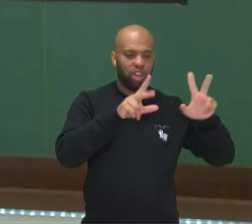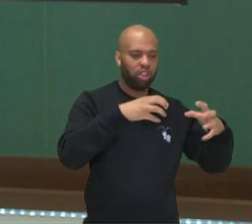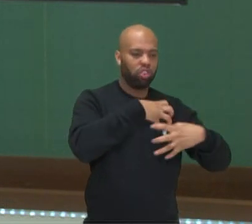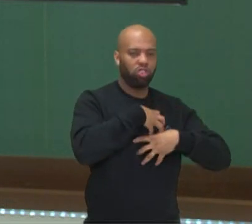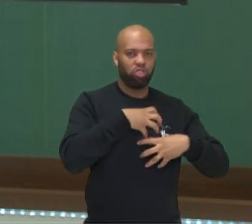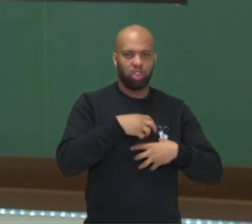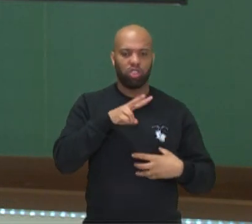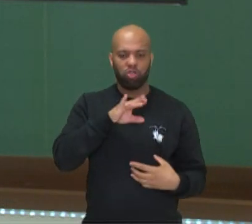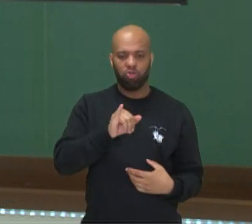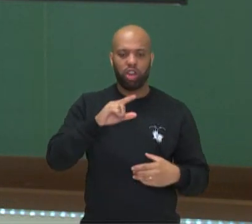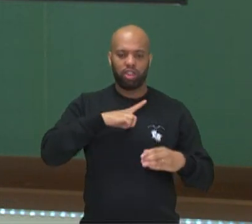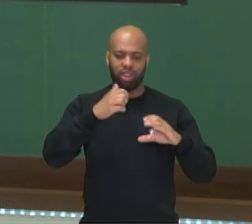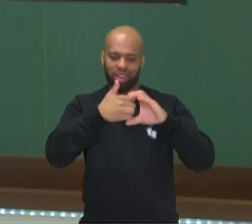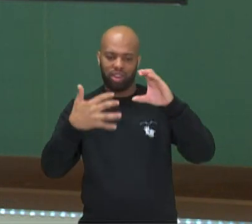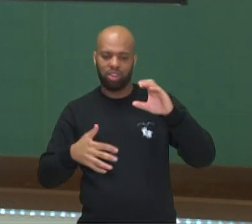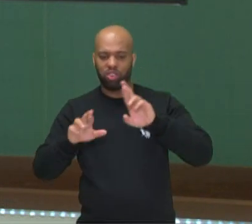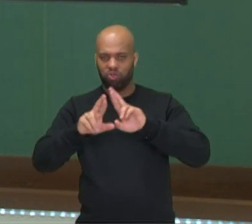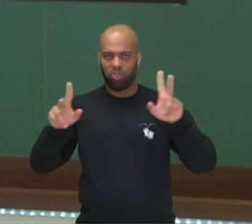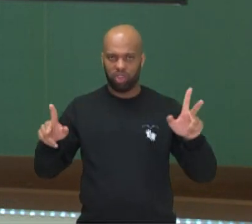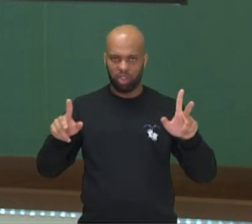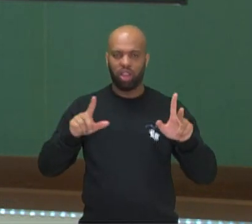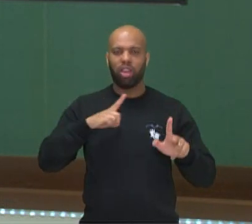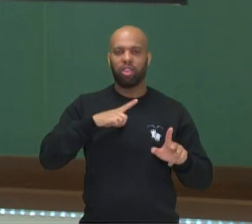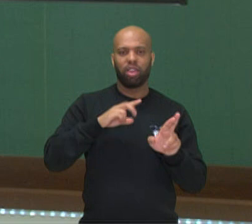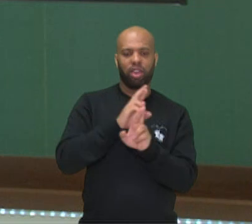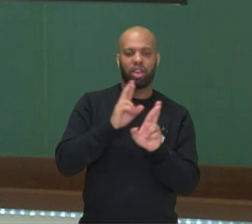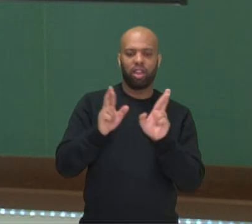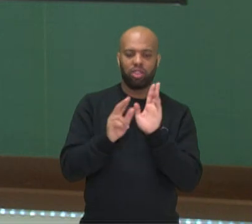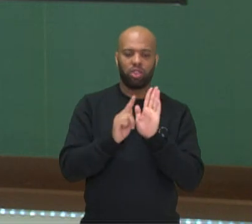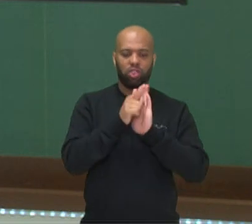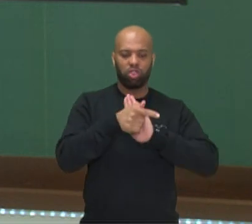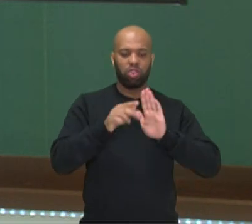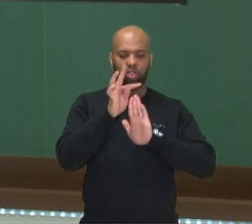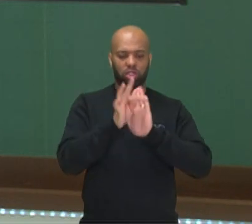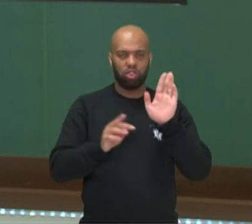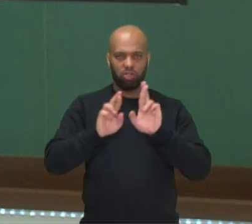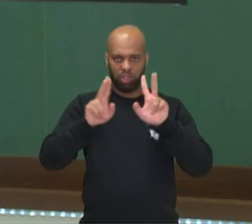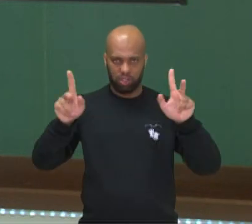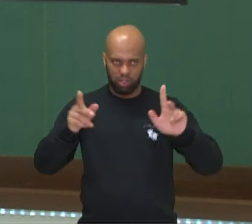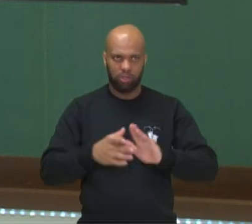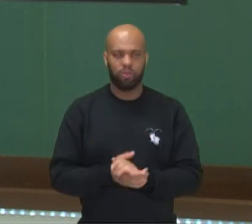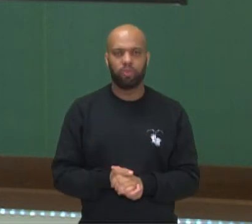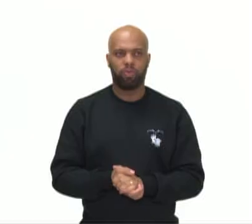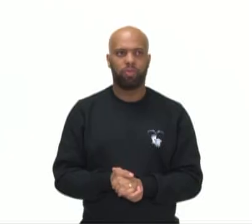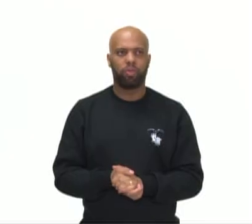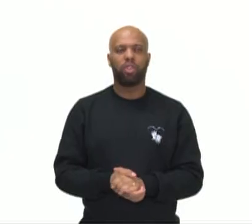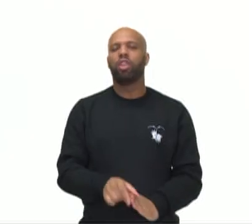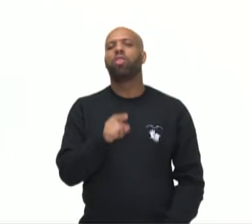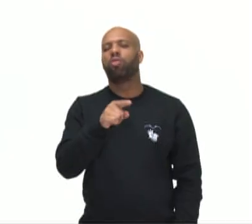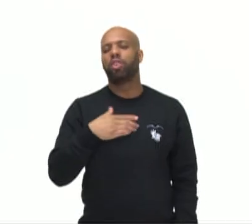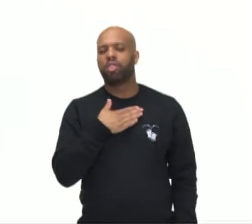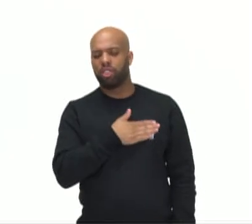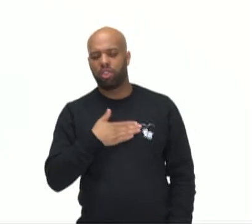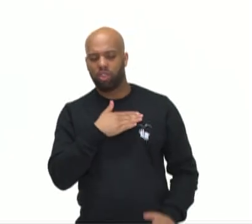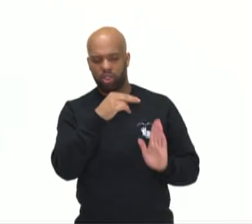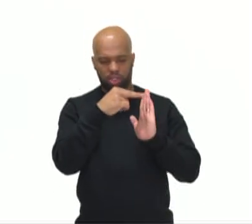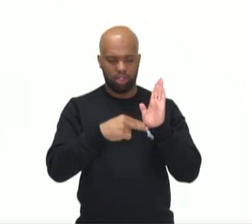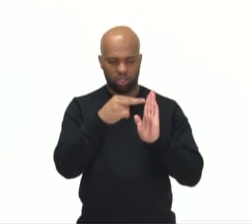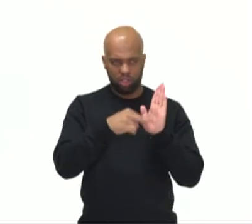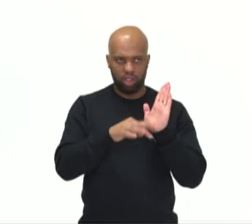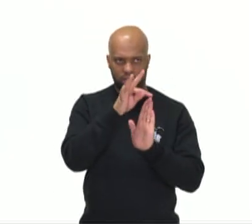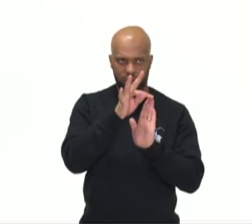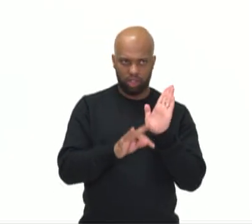diferentes por meio de características diferentes com relação aos gêneros textuais. Você gosta de ler textos